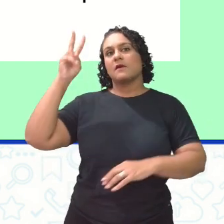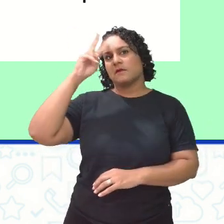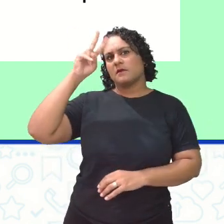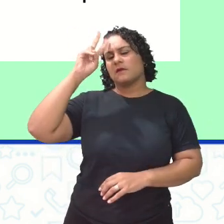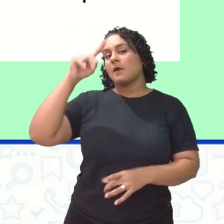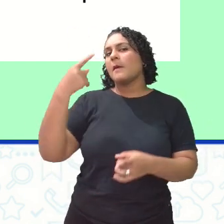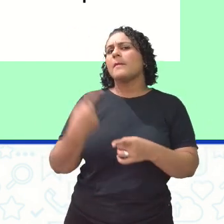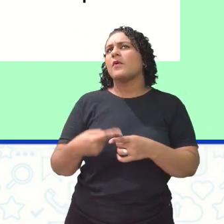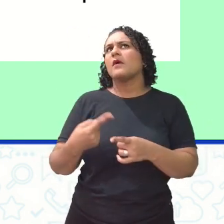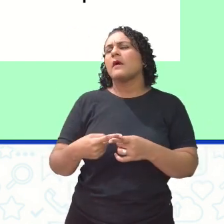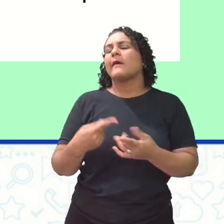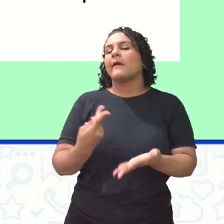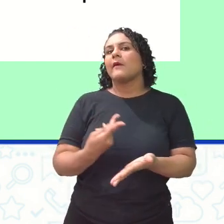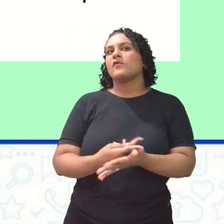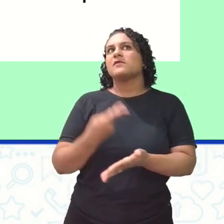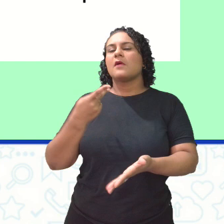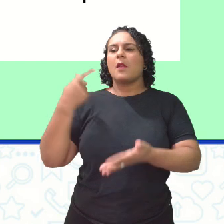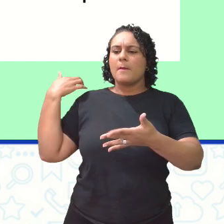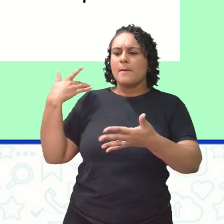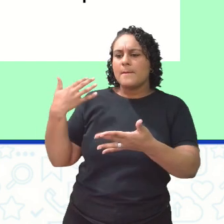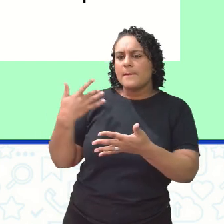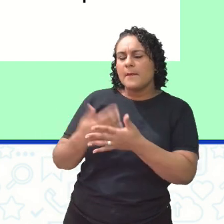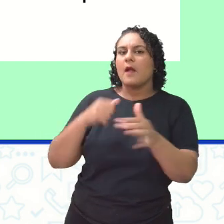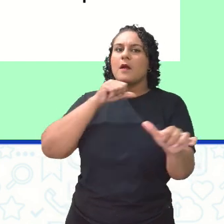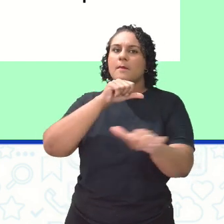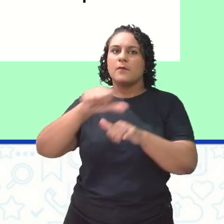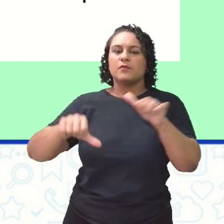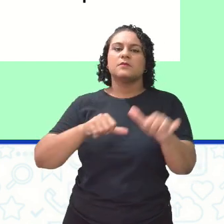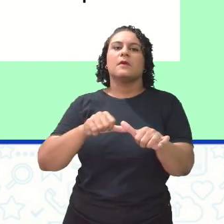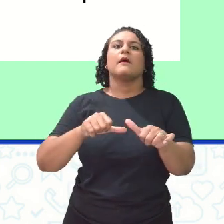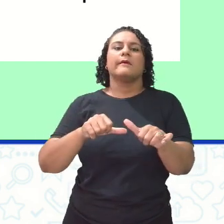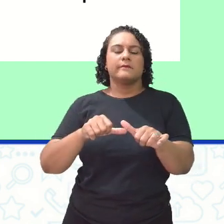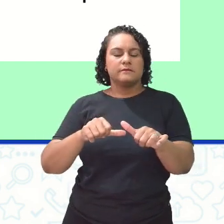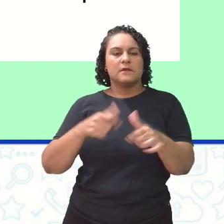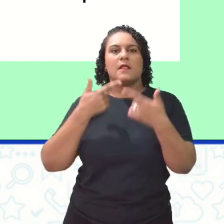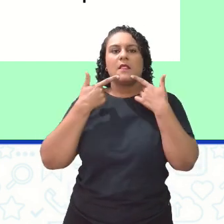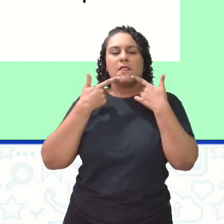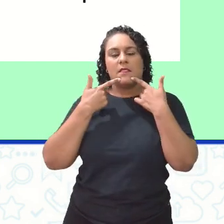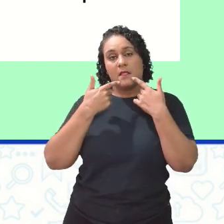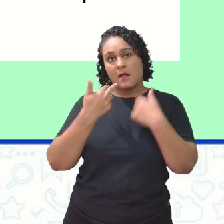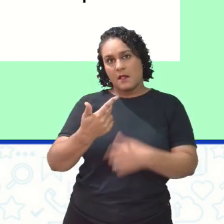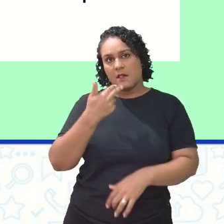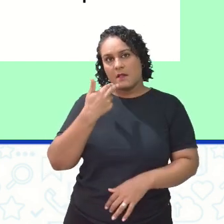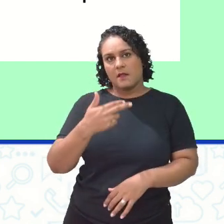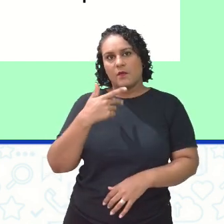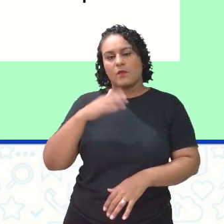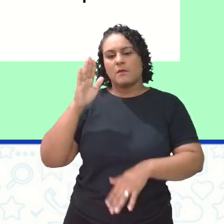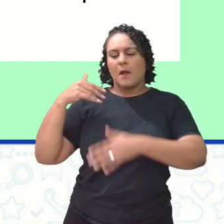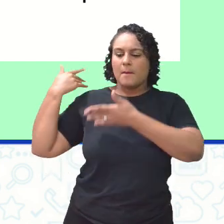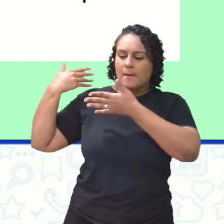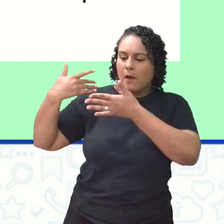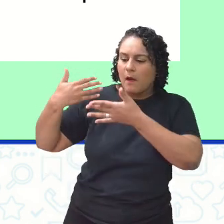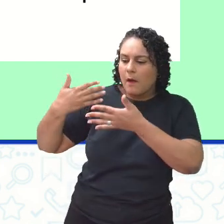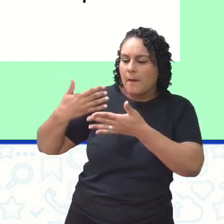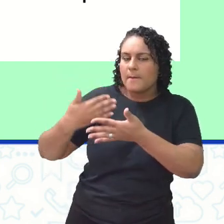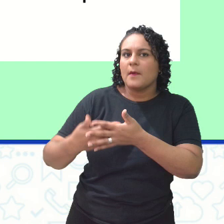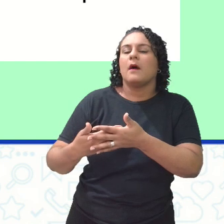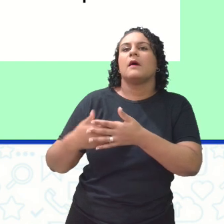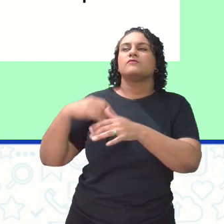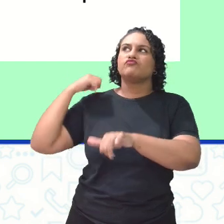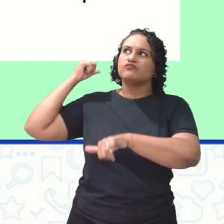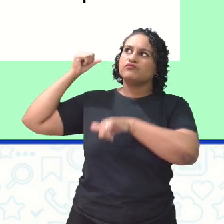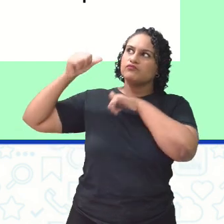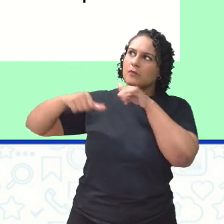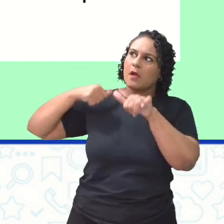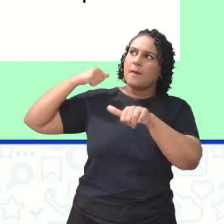porque aconteceram várias, não é? Mudanças ocorridas na língua com o decorrer do tempo. Não é? Os anos se